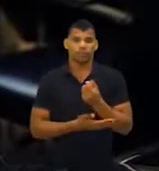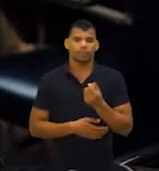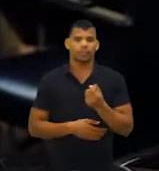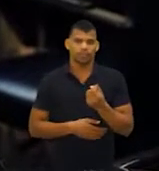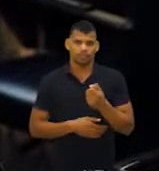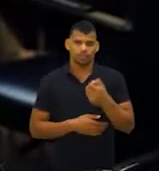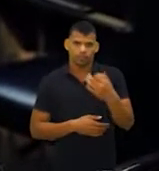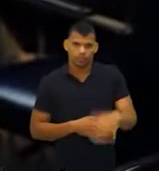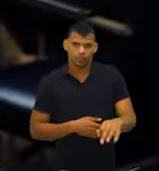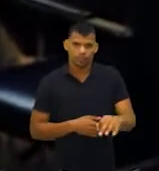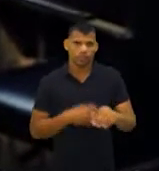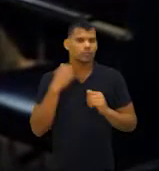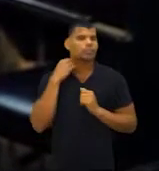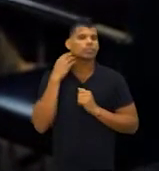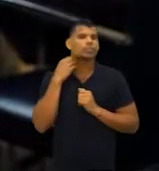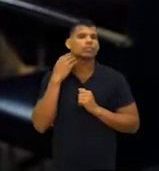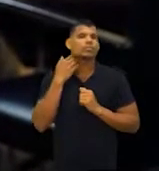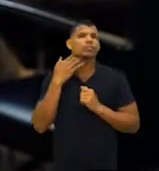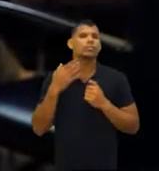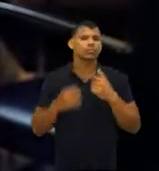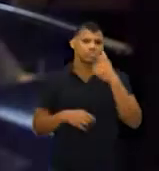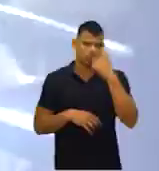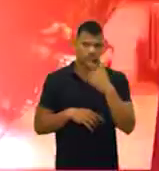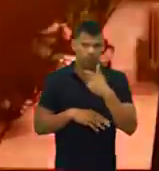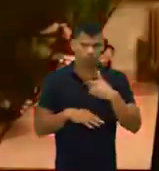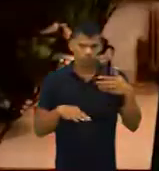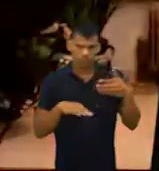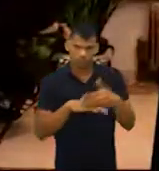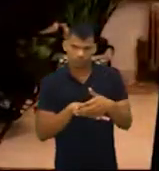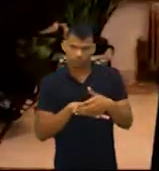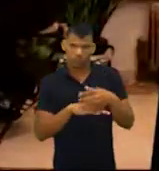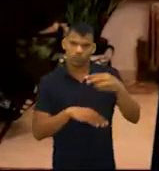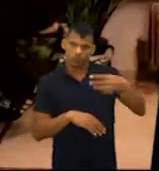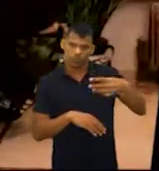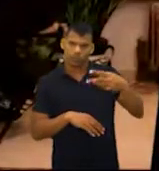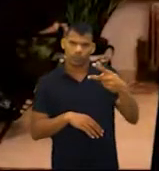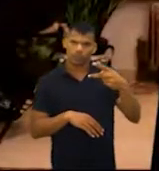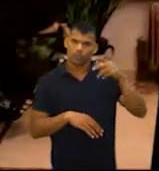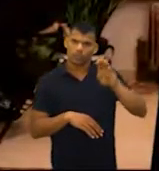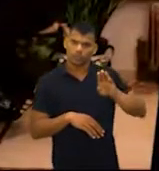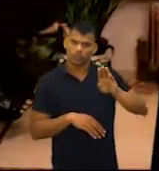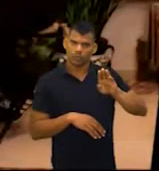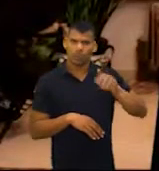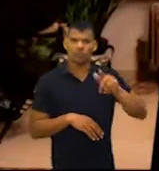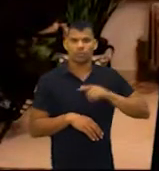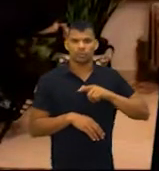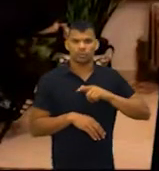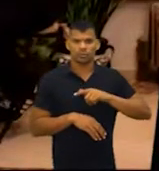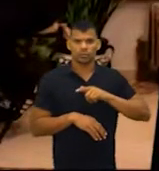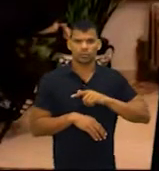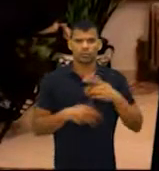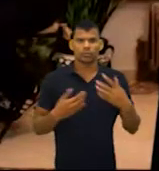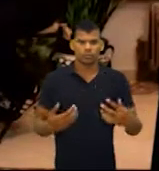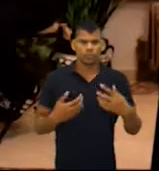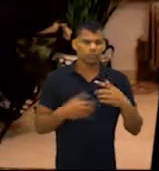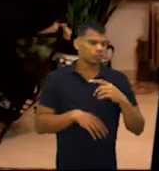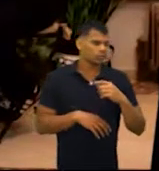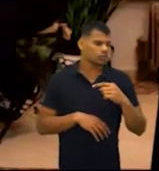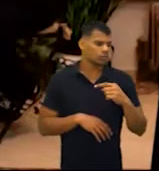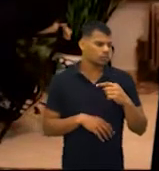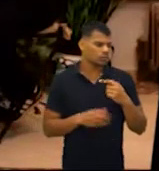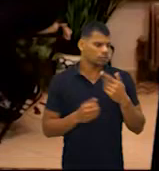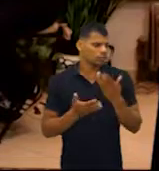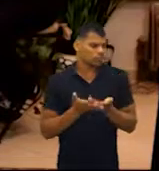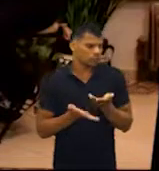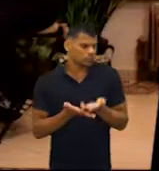eu entrei de cara e acabei desembocando no MPB Shell. Então houve uma de desesperançado da vida, dando